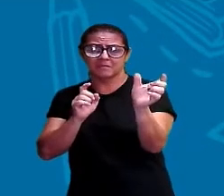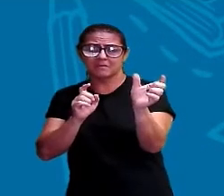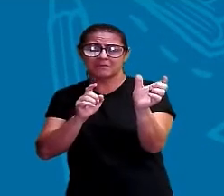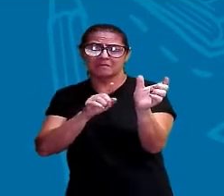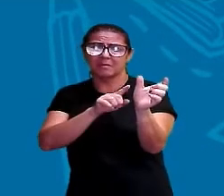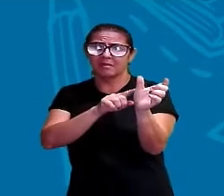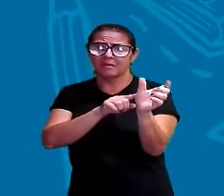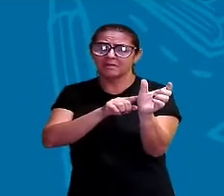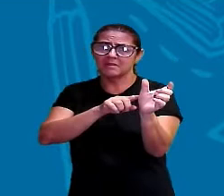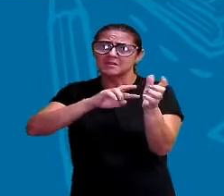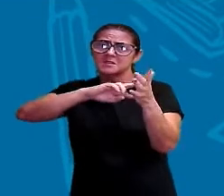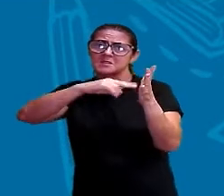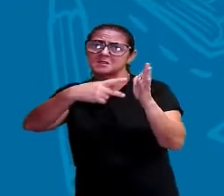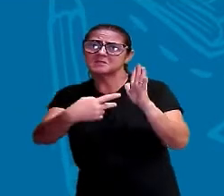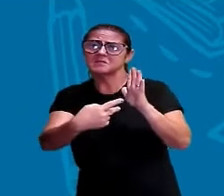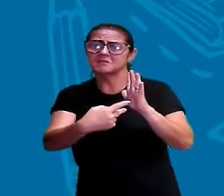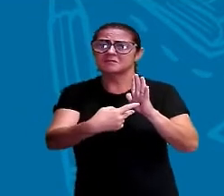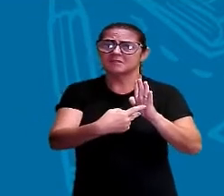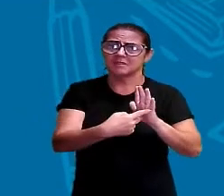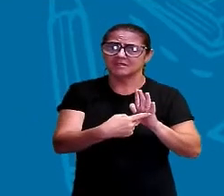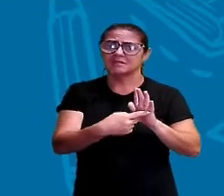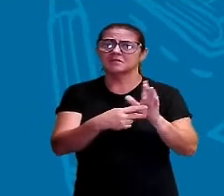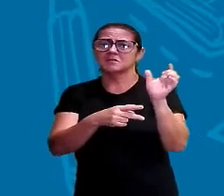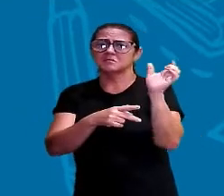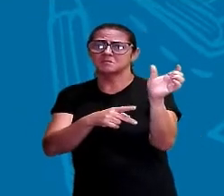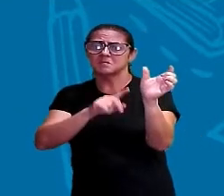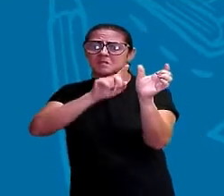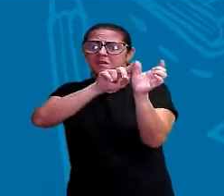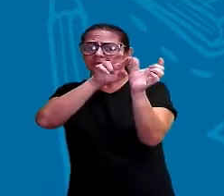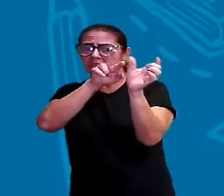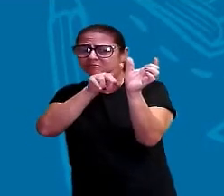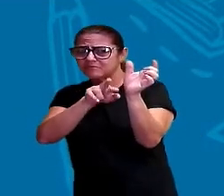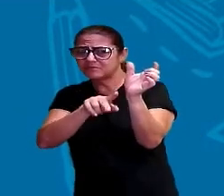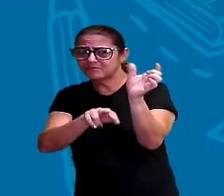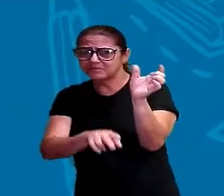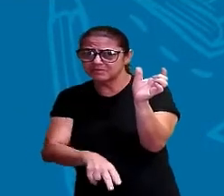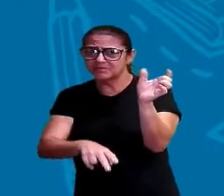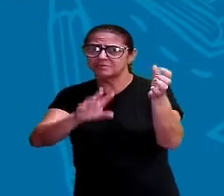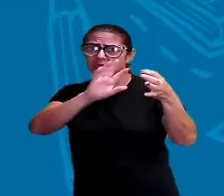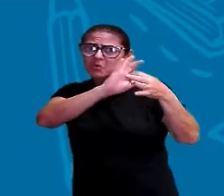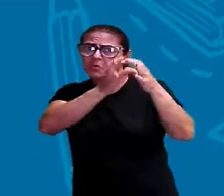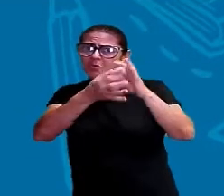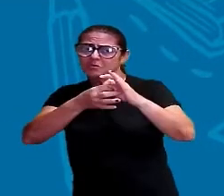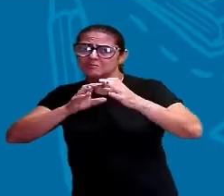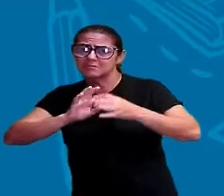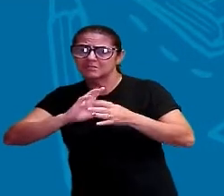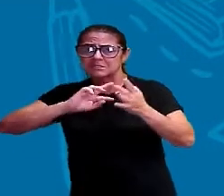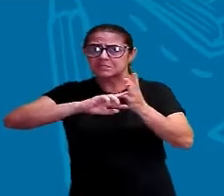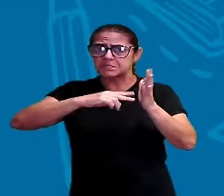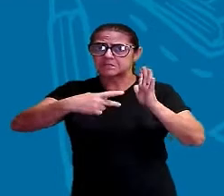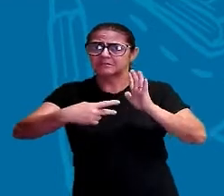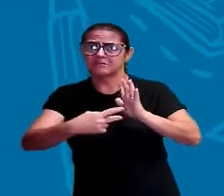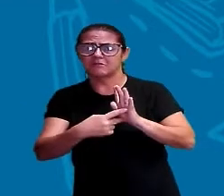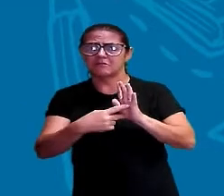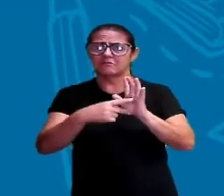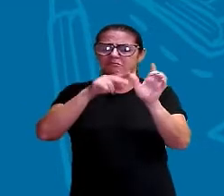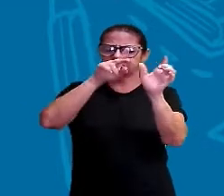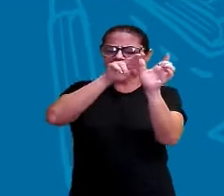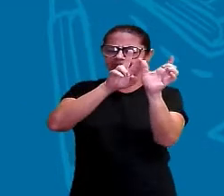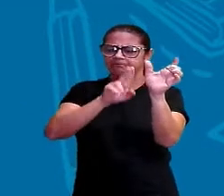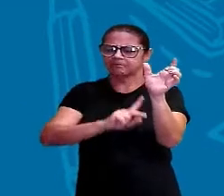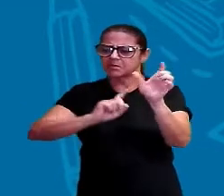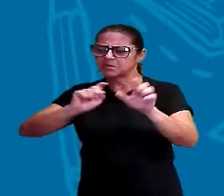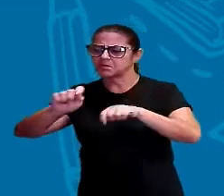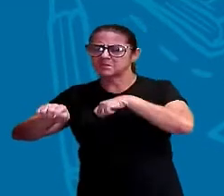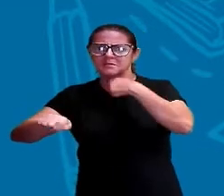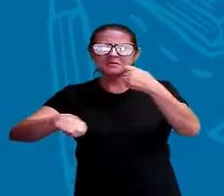isso. Significados que as palavras podem ter. Então, uma única palavra, ela pode ter vários significados.